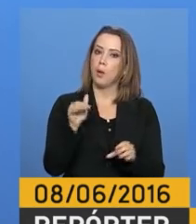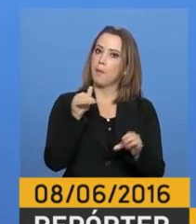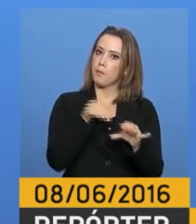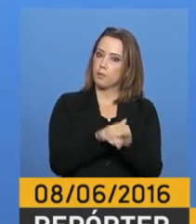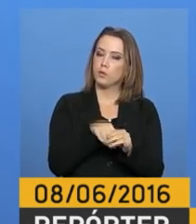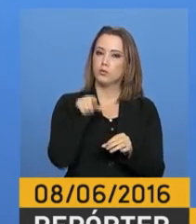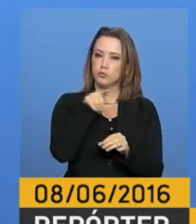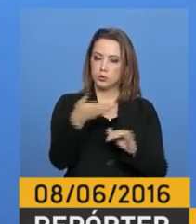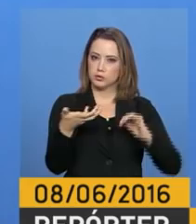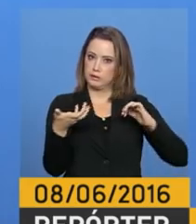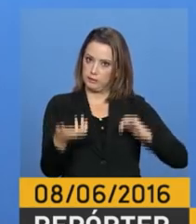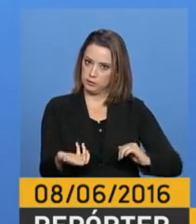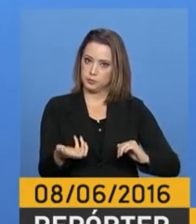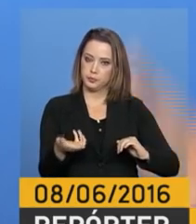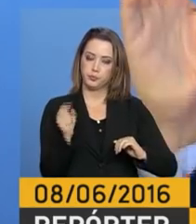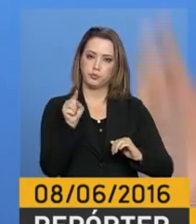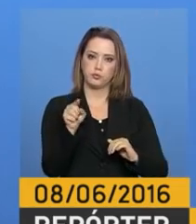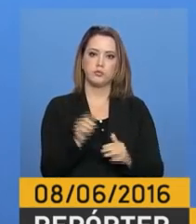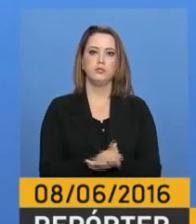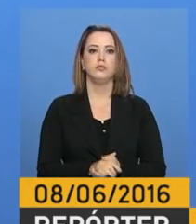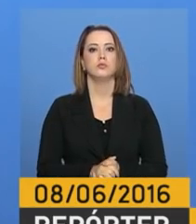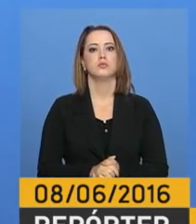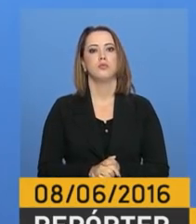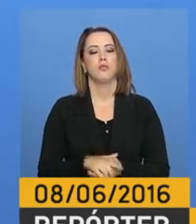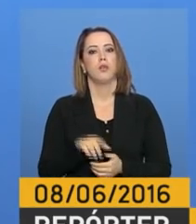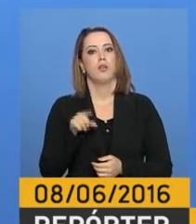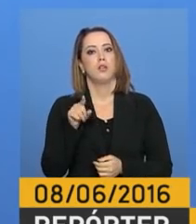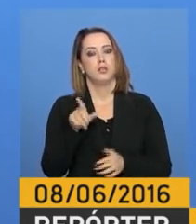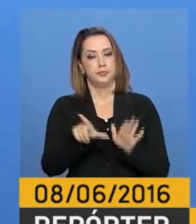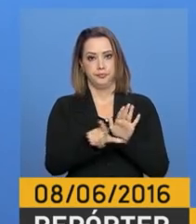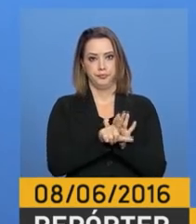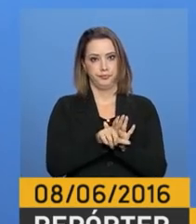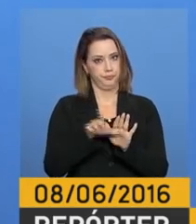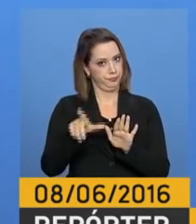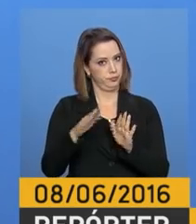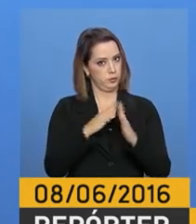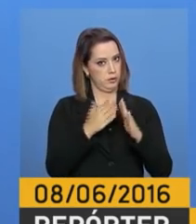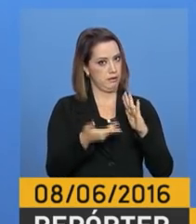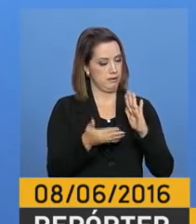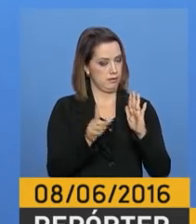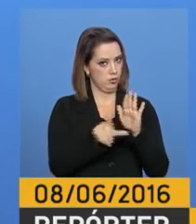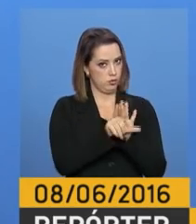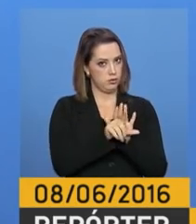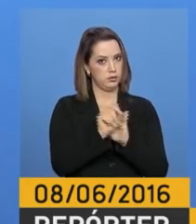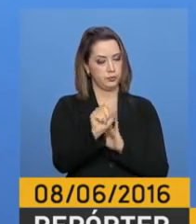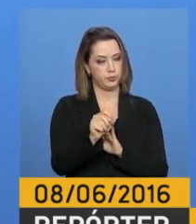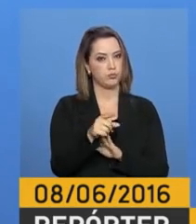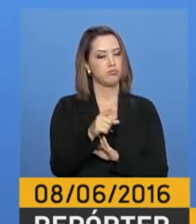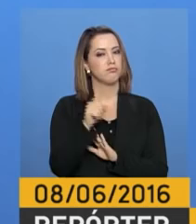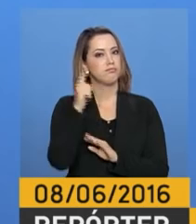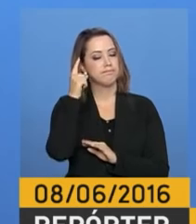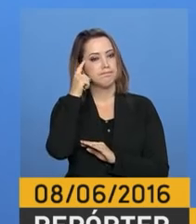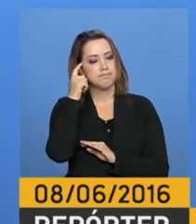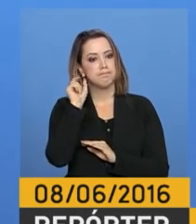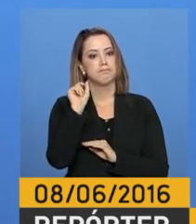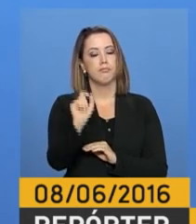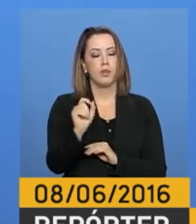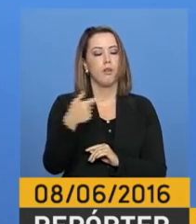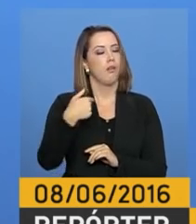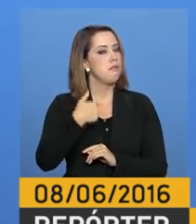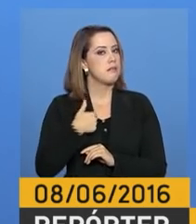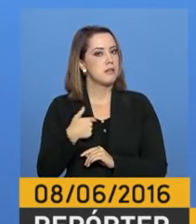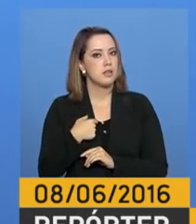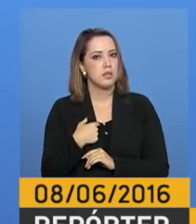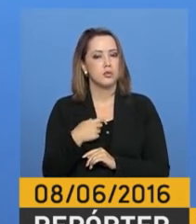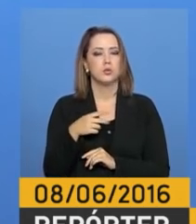sendo apreciados por aquela casa de leis e a orientação que como presidente licenciado do meu